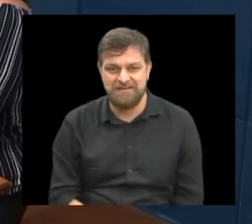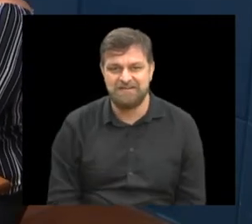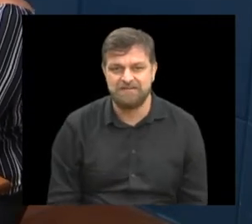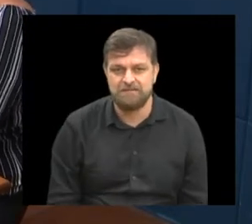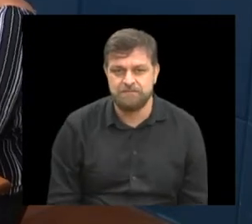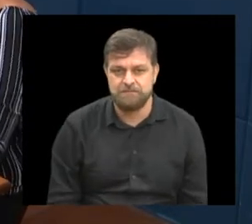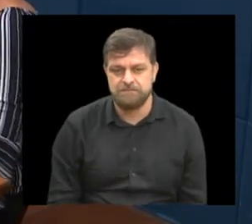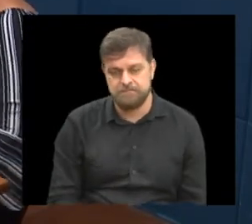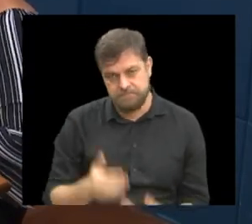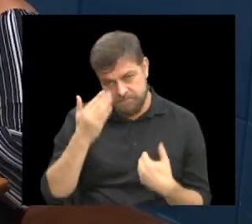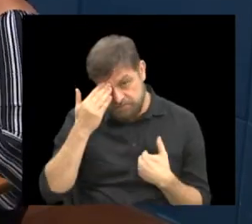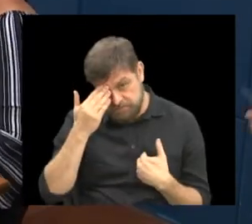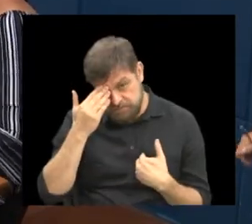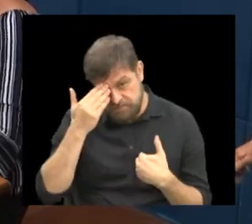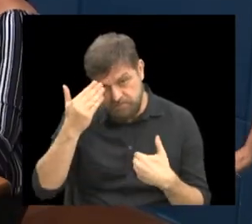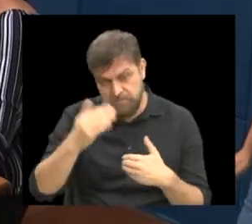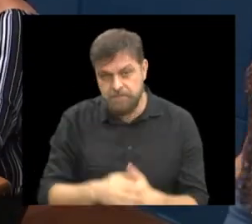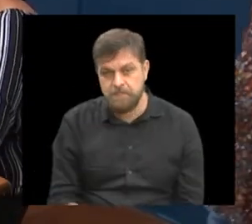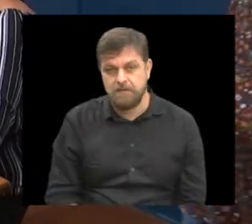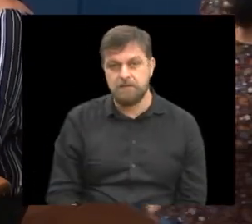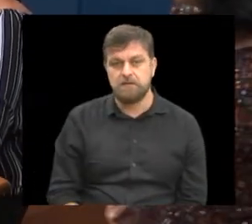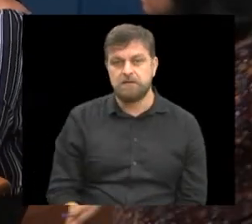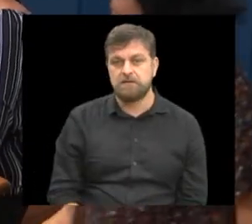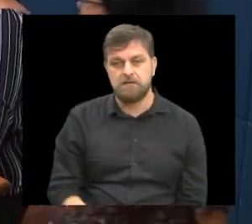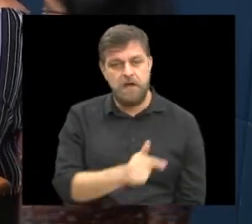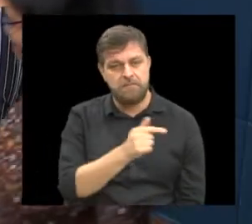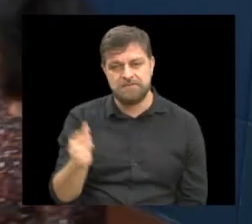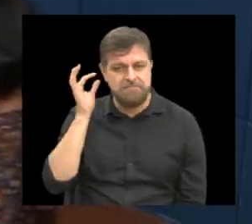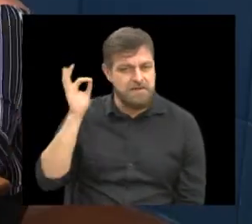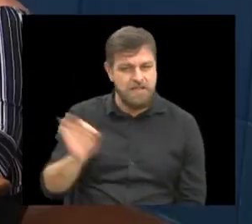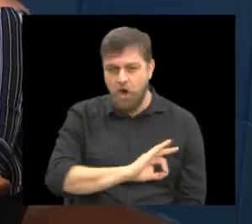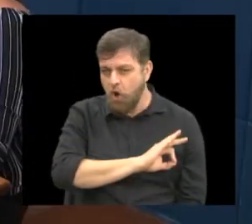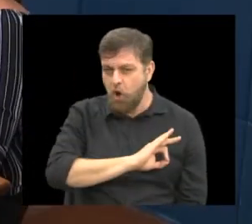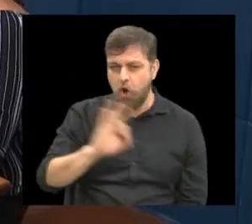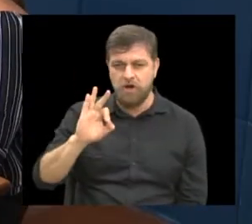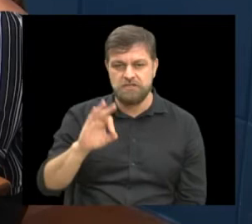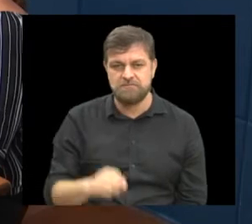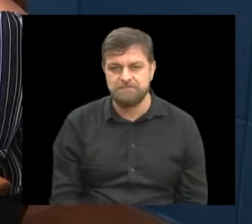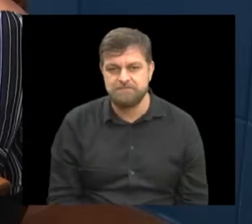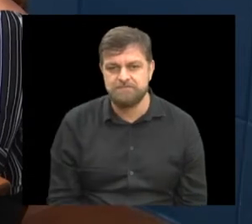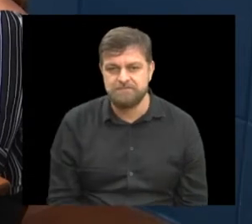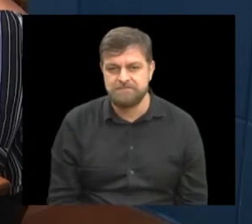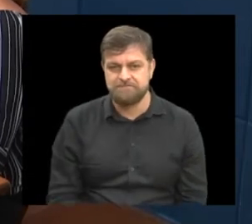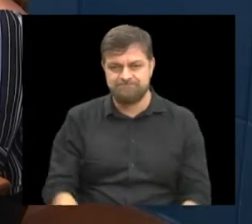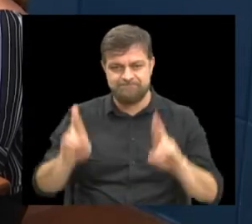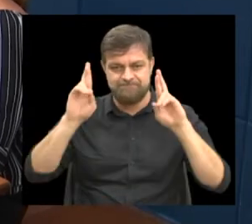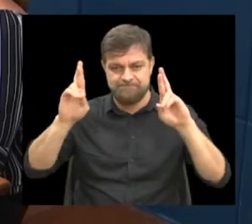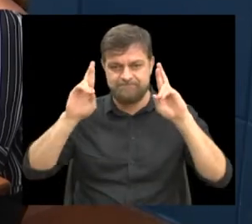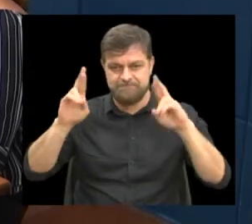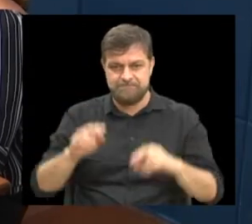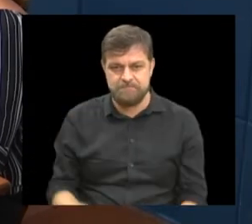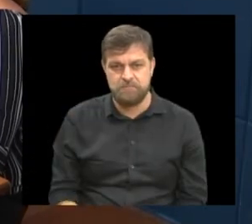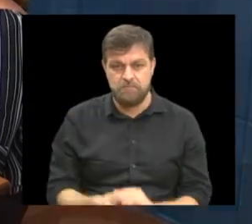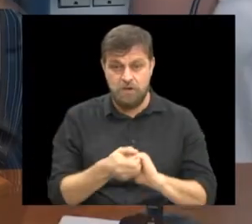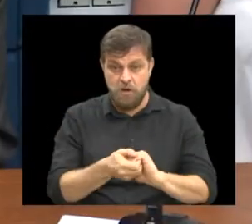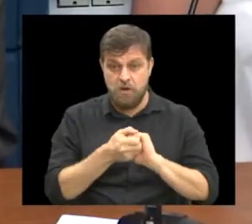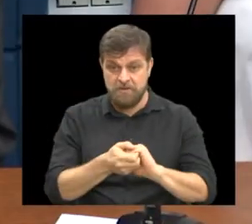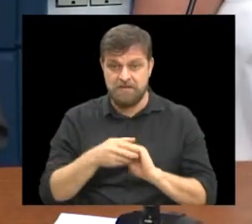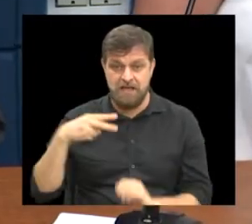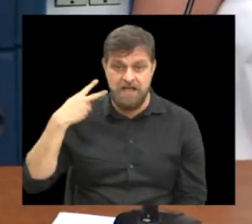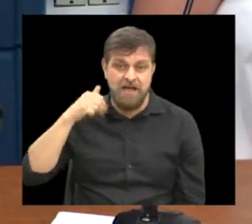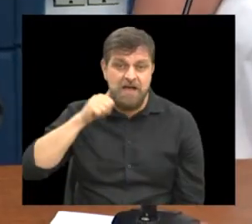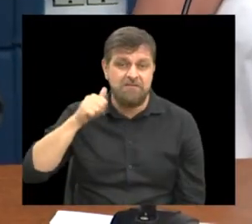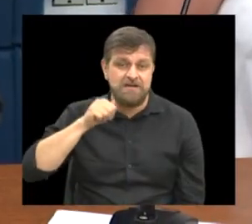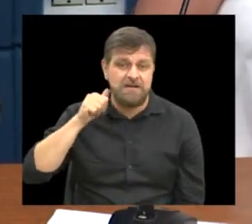Pessoal, então muito obrigada e que vocês tenham uma ótima semana. Amém. Espero que vocês conheçam, cumprimentar a vereadora Mariana